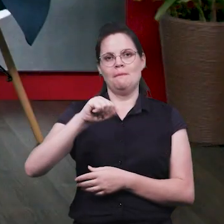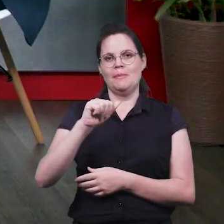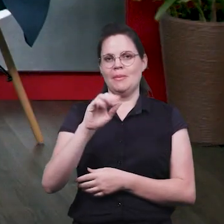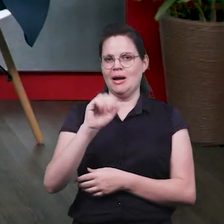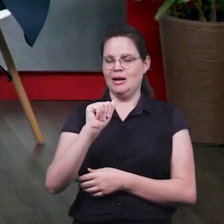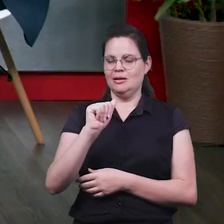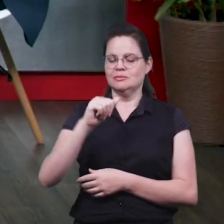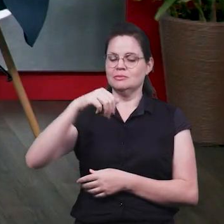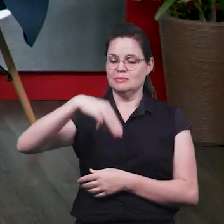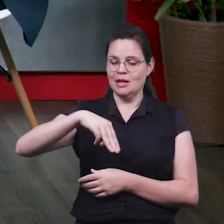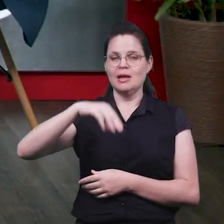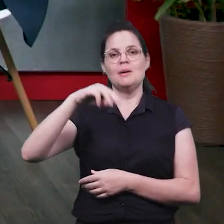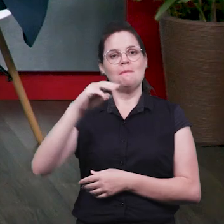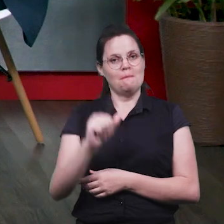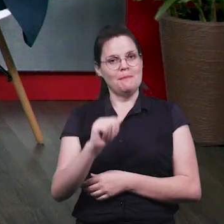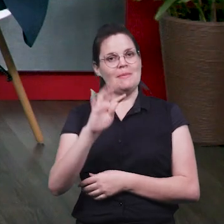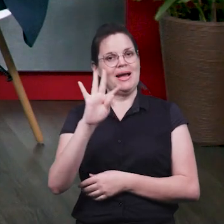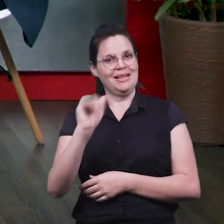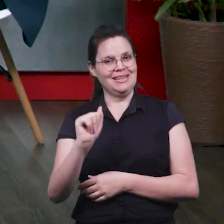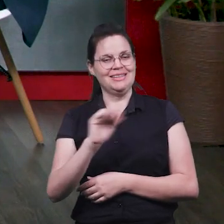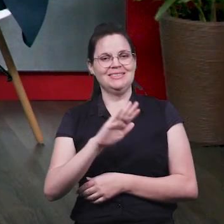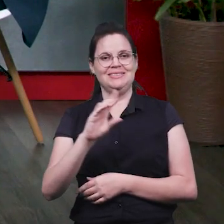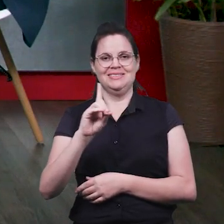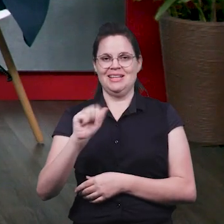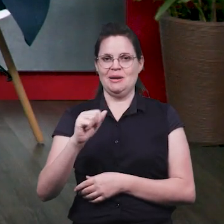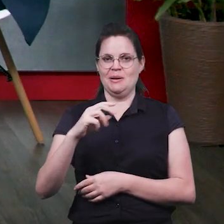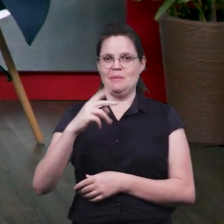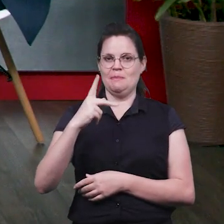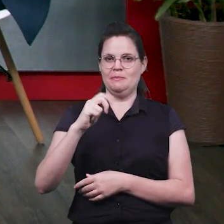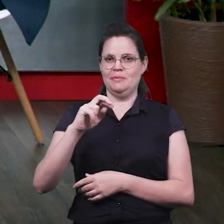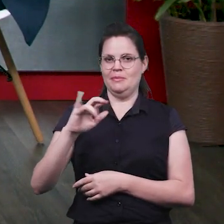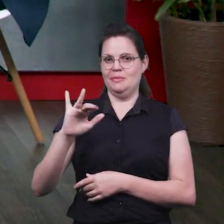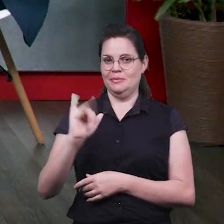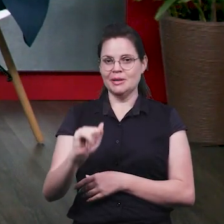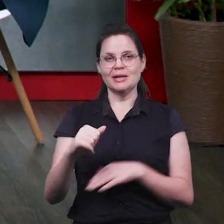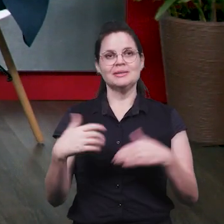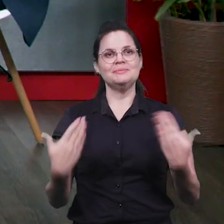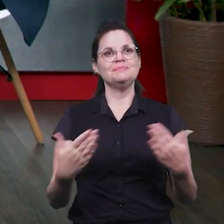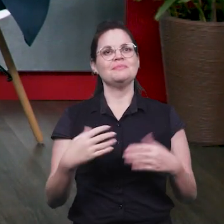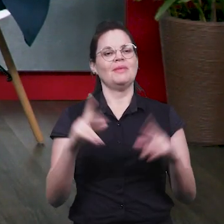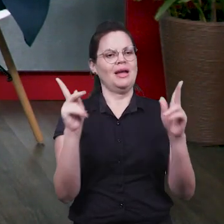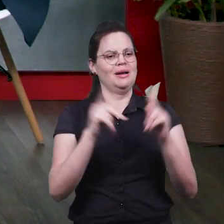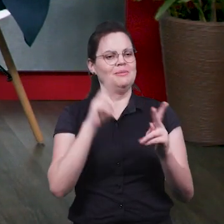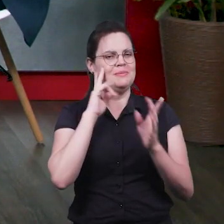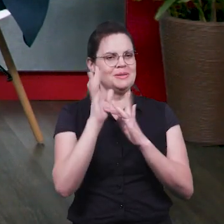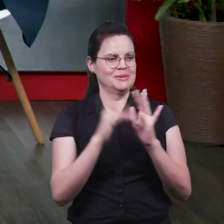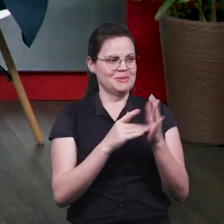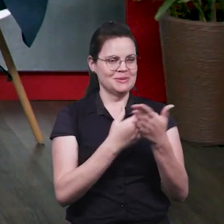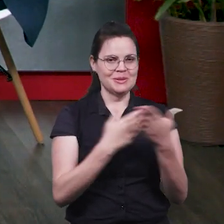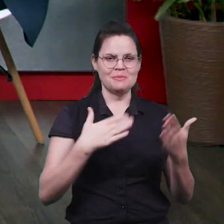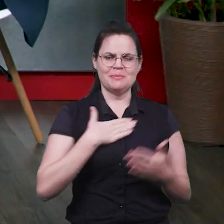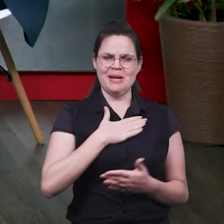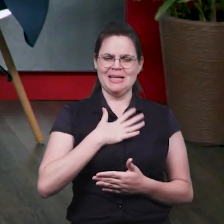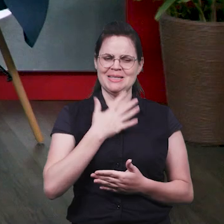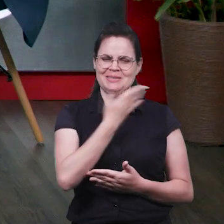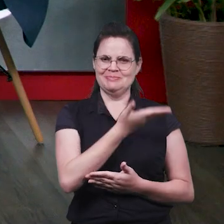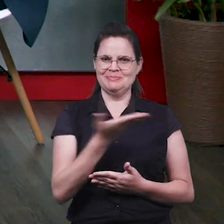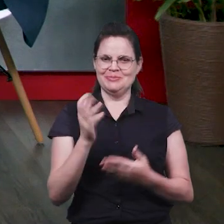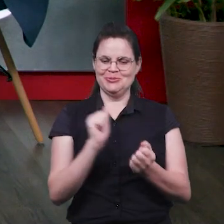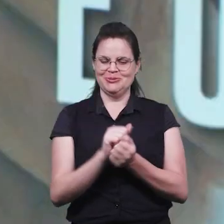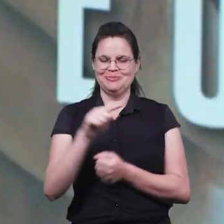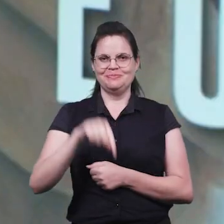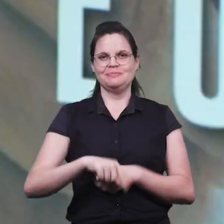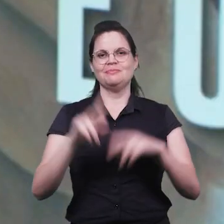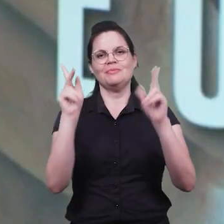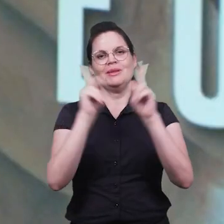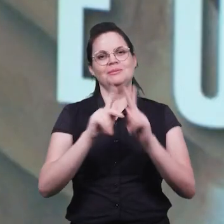A paz do Senhor, pastor Antônio Carlos, é um prazer tê-lo conosco neste programa. Paz